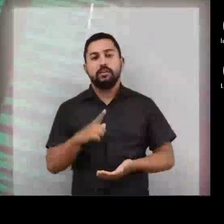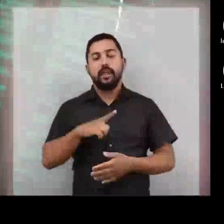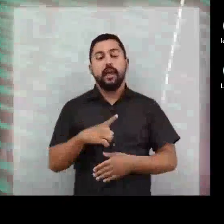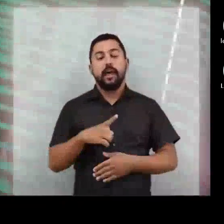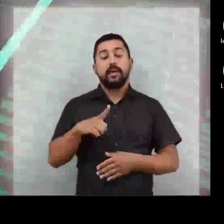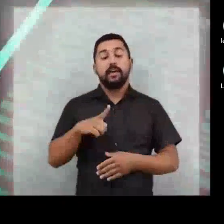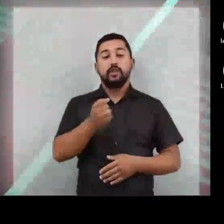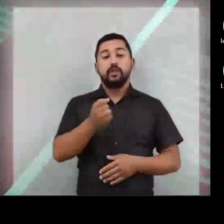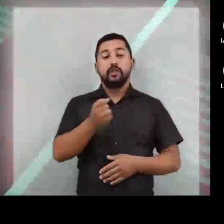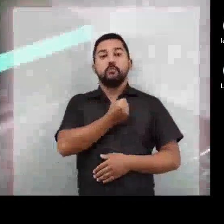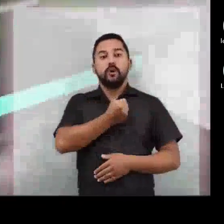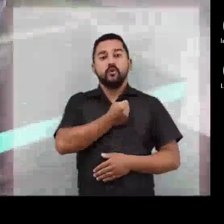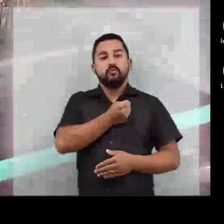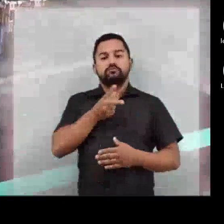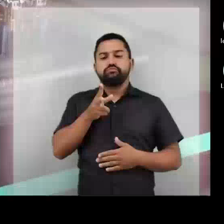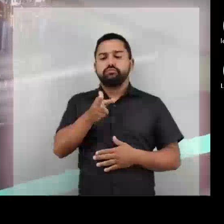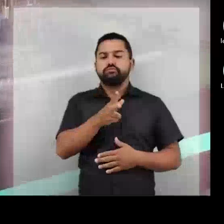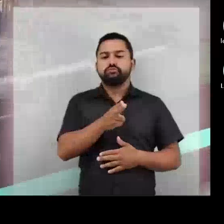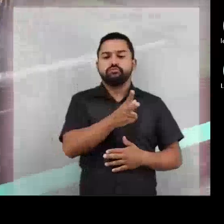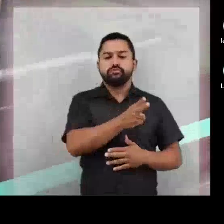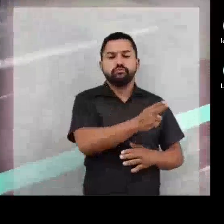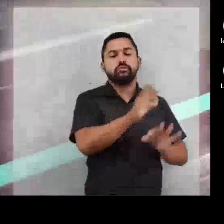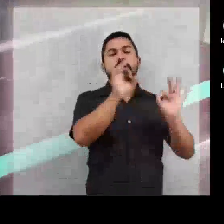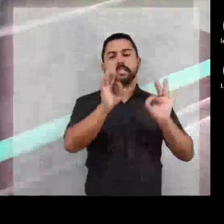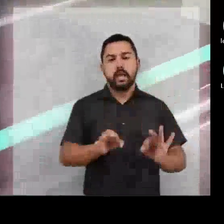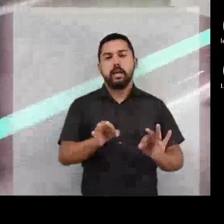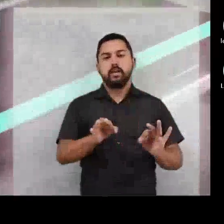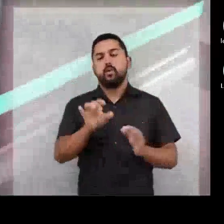com contagem do número de folhas de cada bloco.